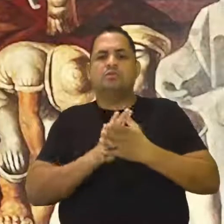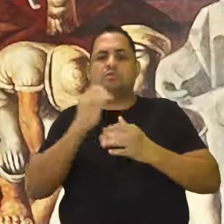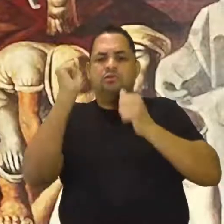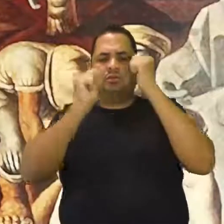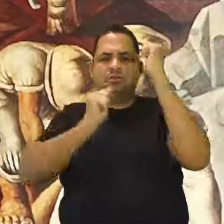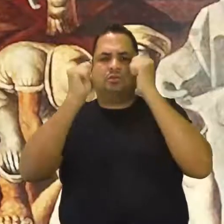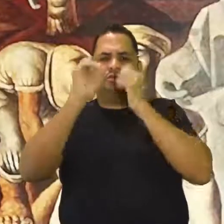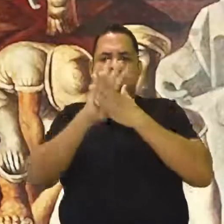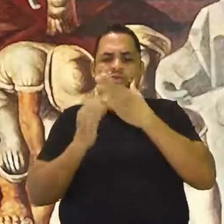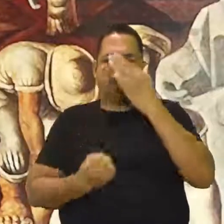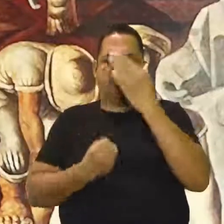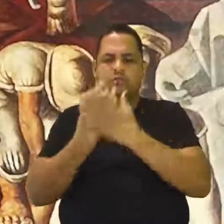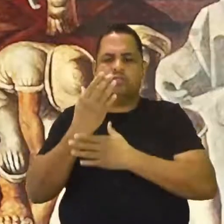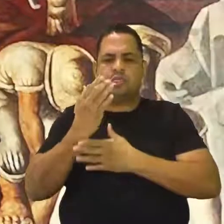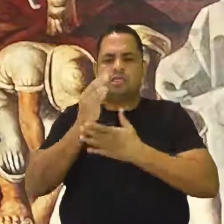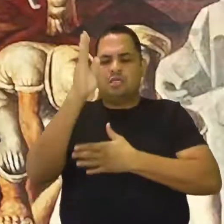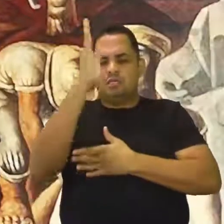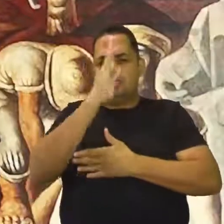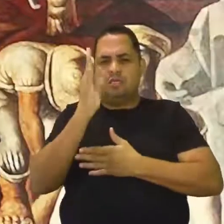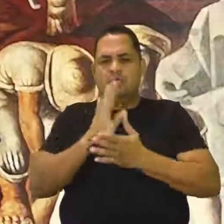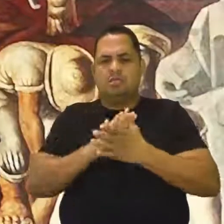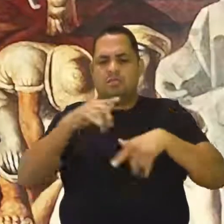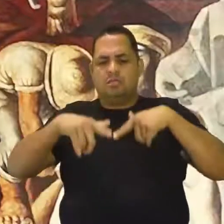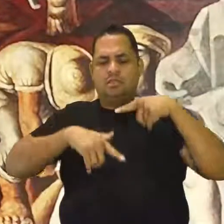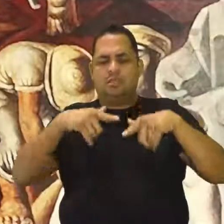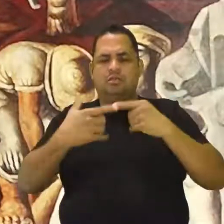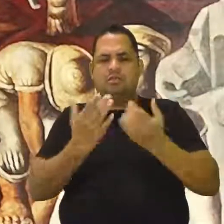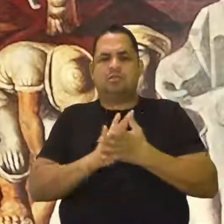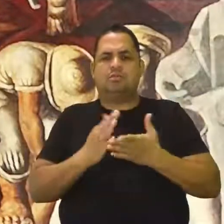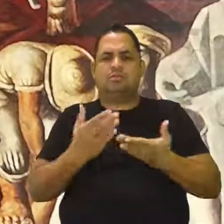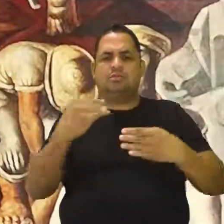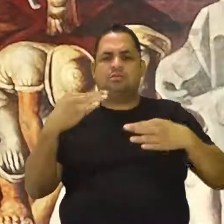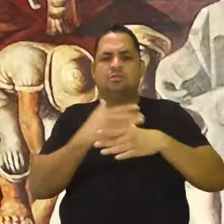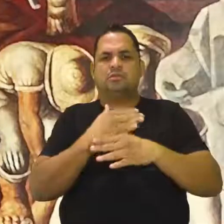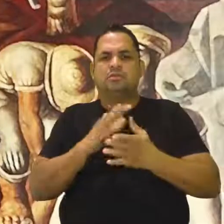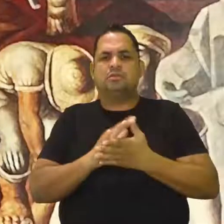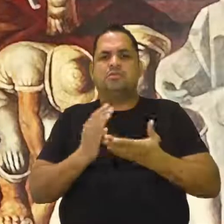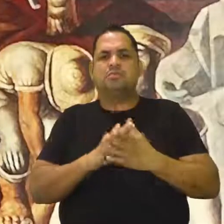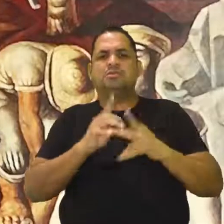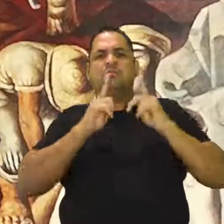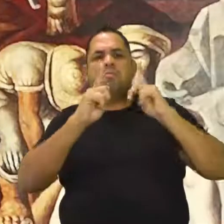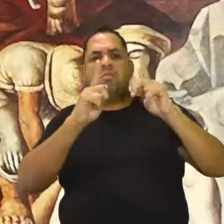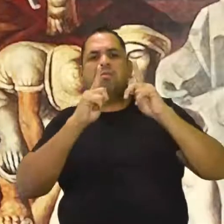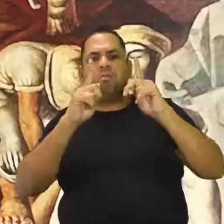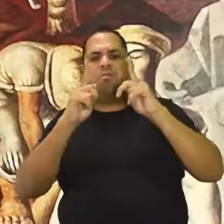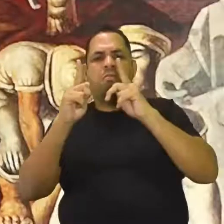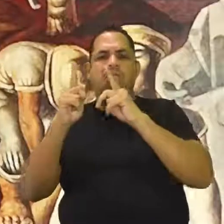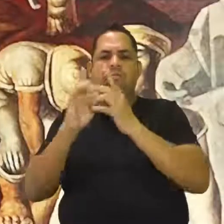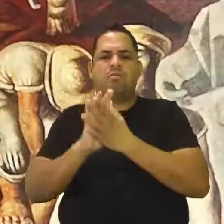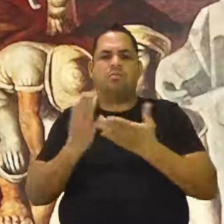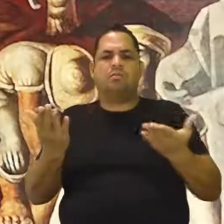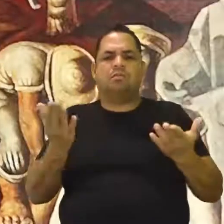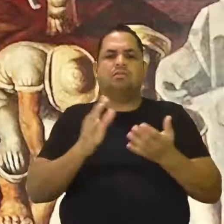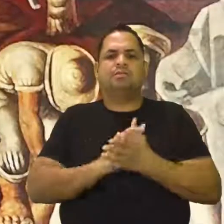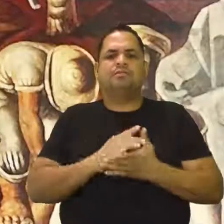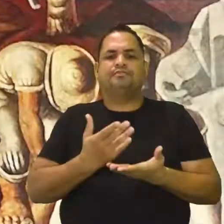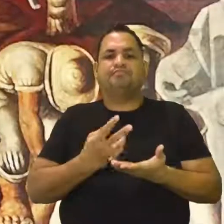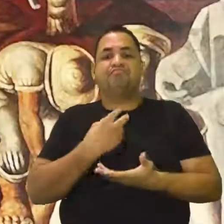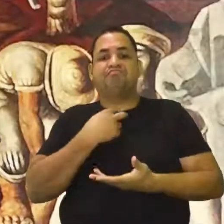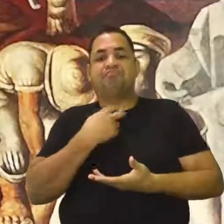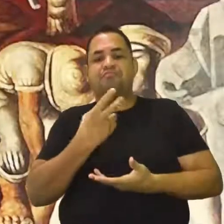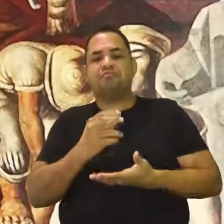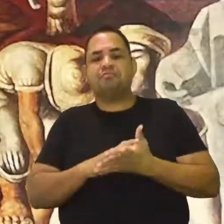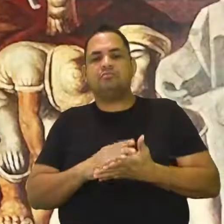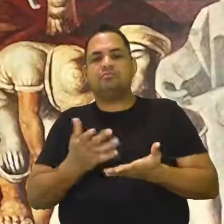industrialização aparecendo no Brasil, e esse trabalhador urbano também, ele começa a protestar, ele começa a ter voz.